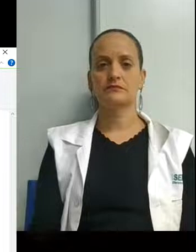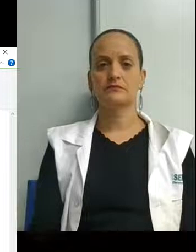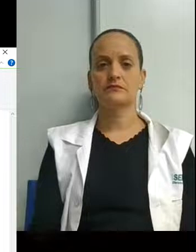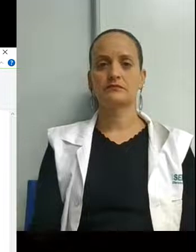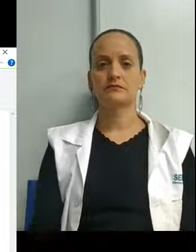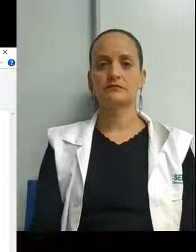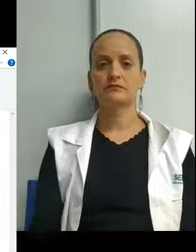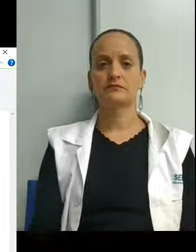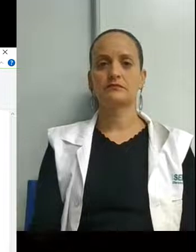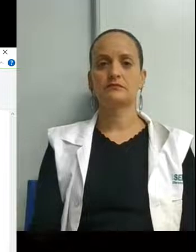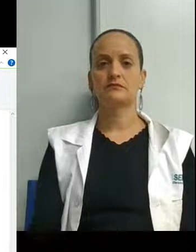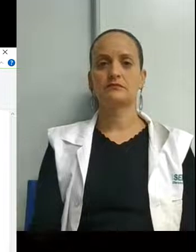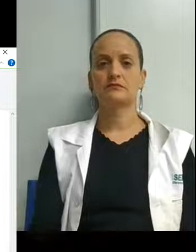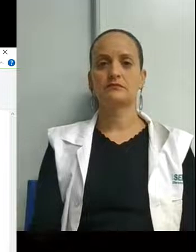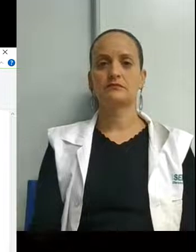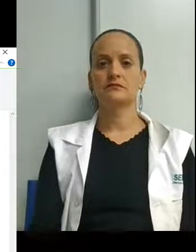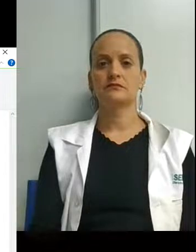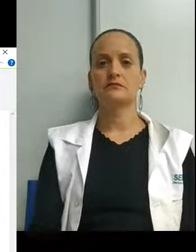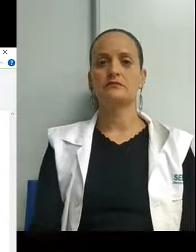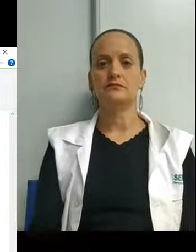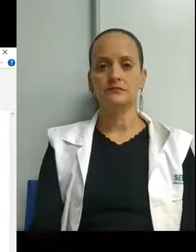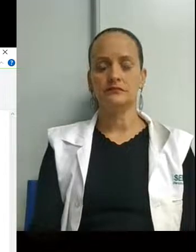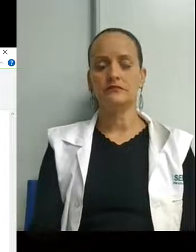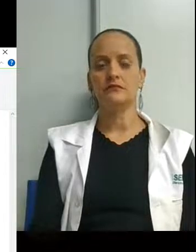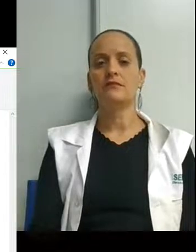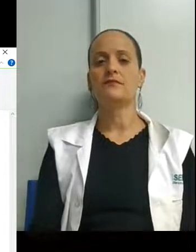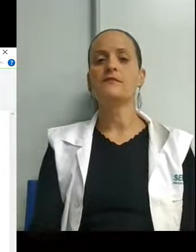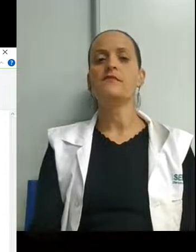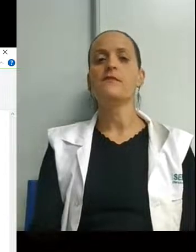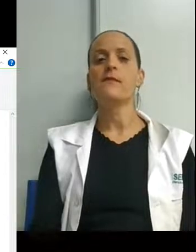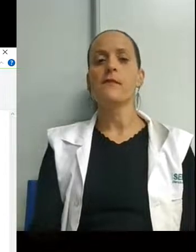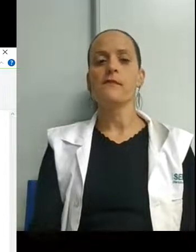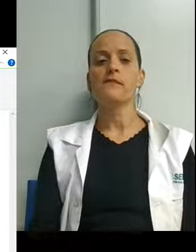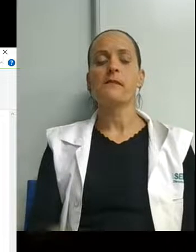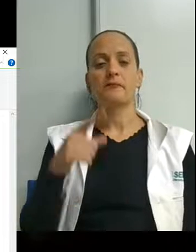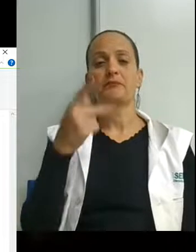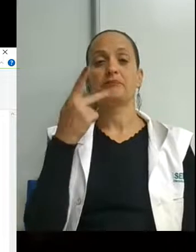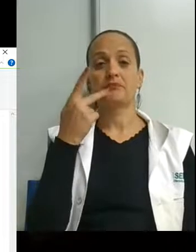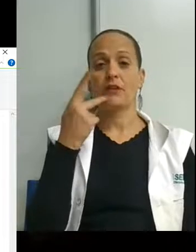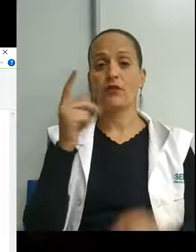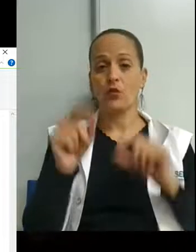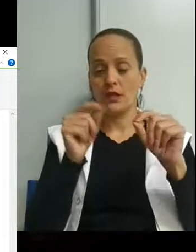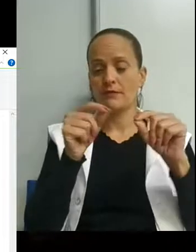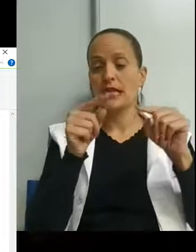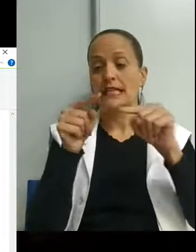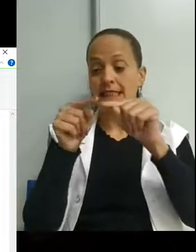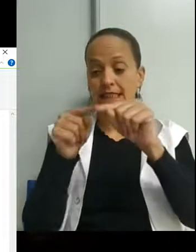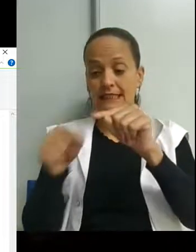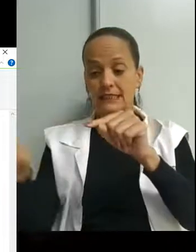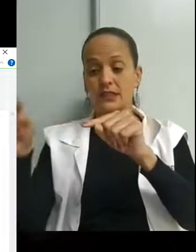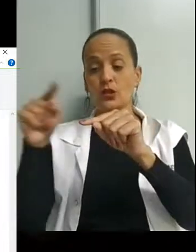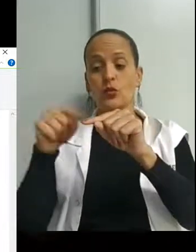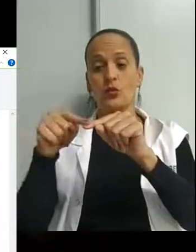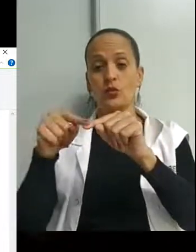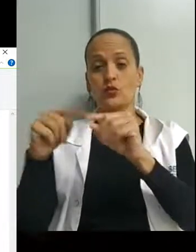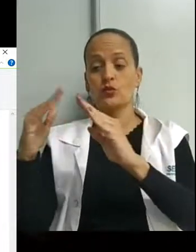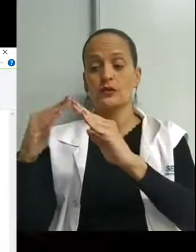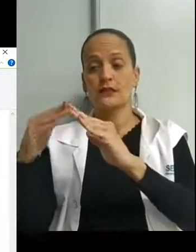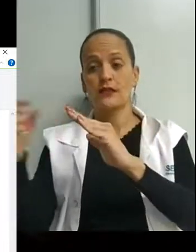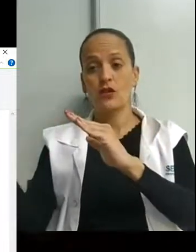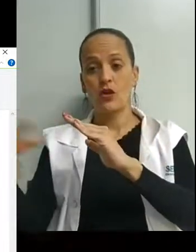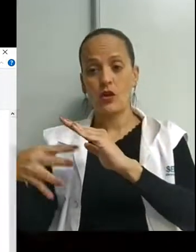da nova casa. Então, o que que ele quer saber? Se esse circuito aqui, ó,